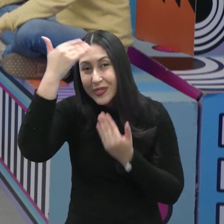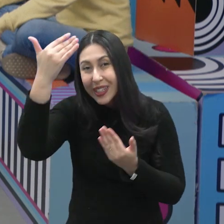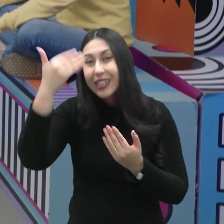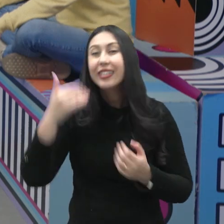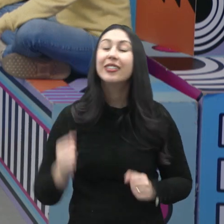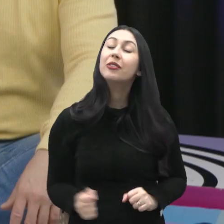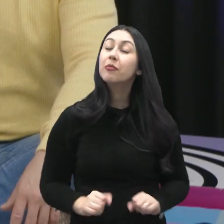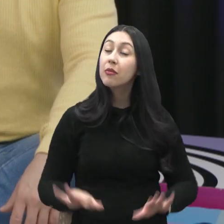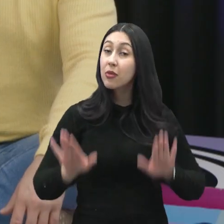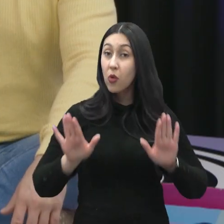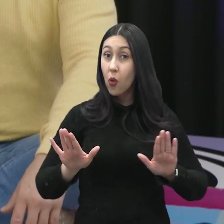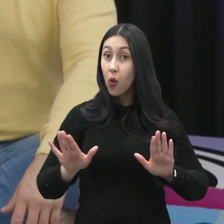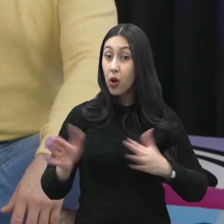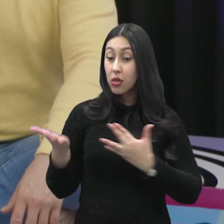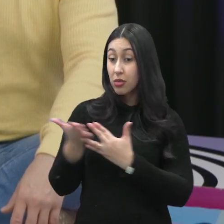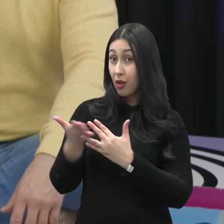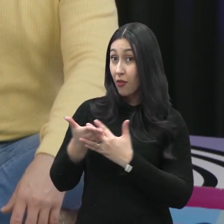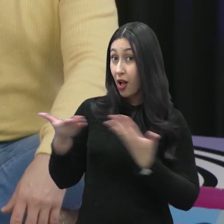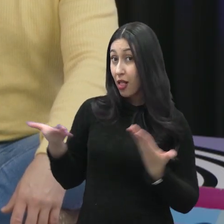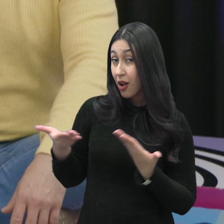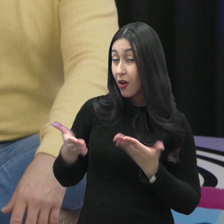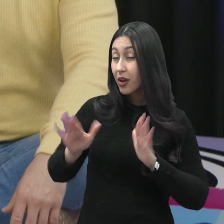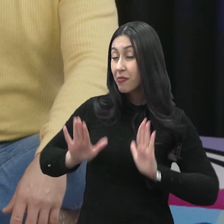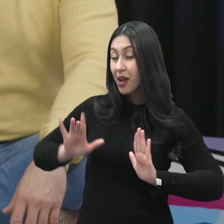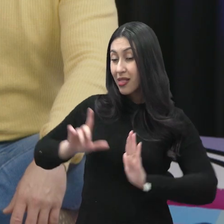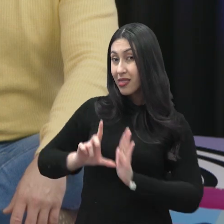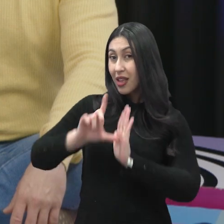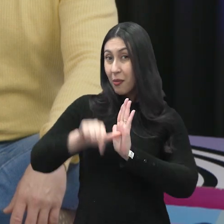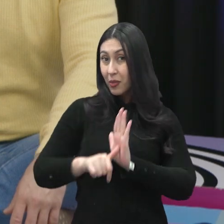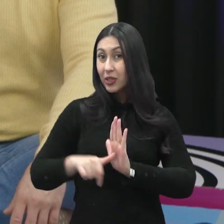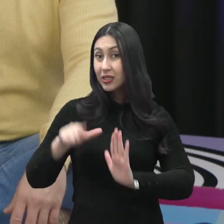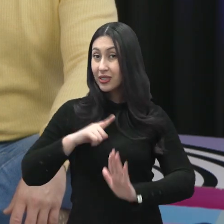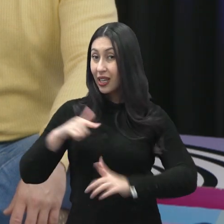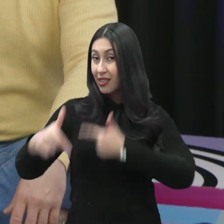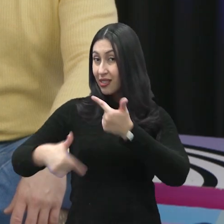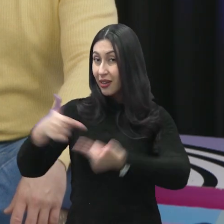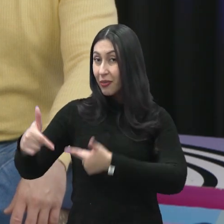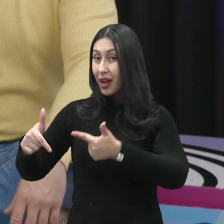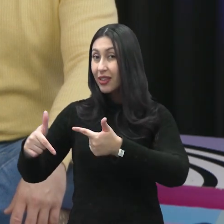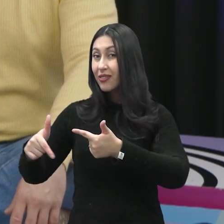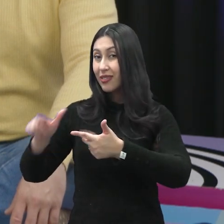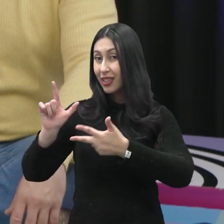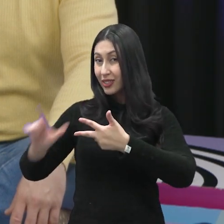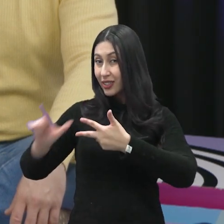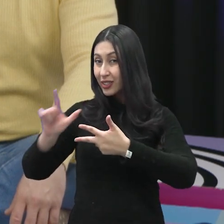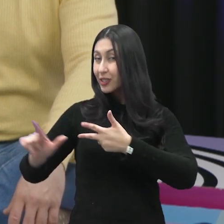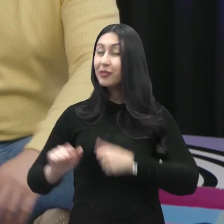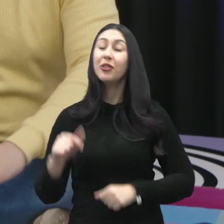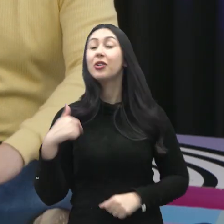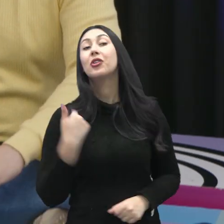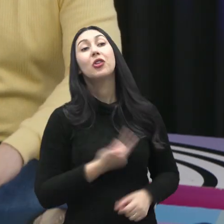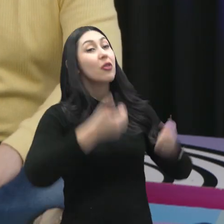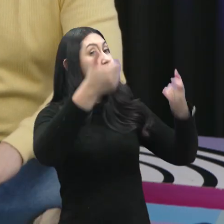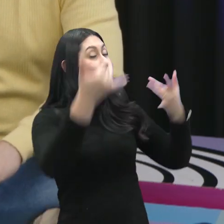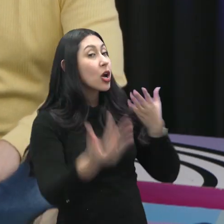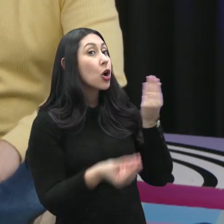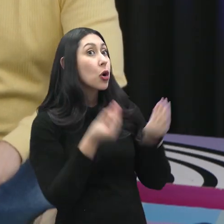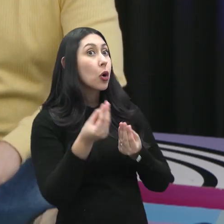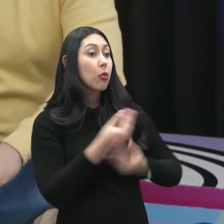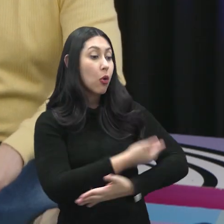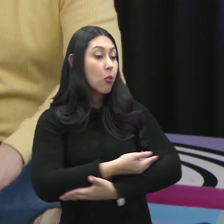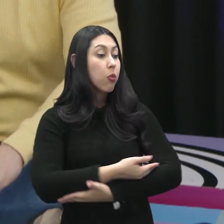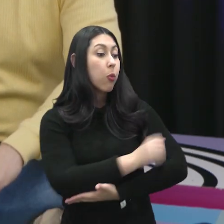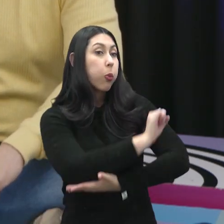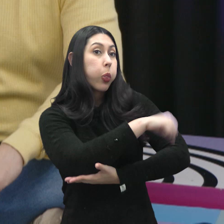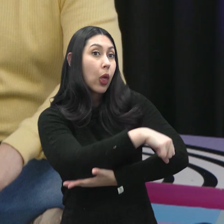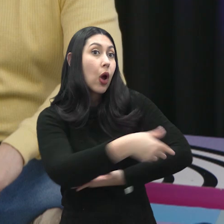Obrigada, doutora. Ó, pessoal, e no próximo bloco tem o quadro Atividade Legislativa, hein? Ó, a gente vai conversar sobre como o